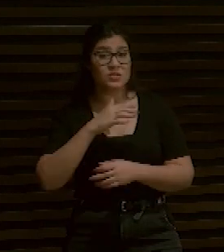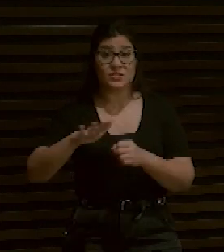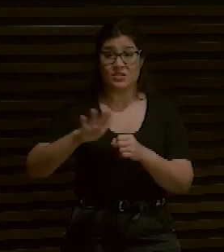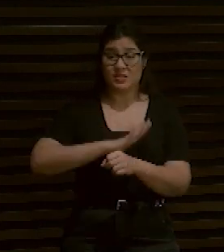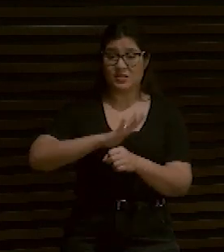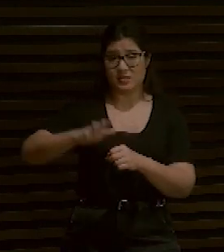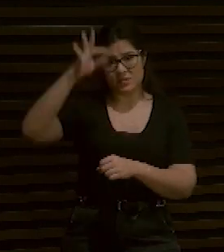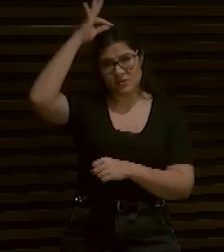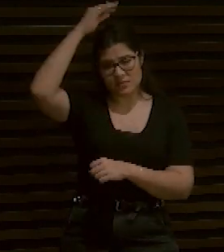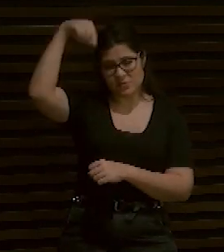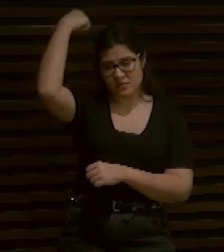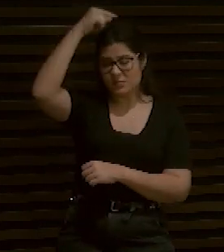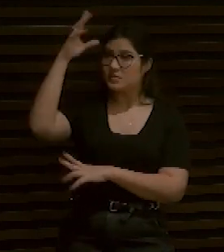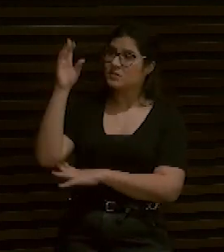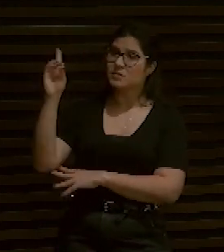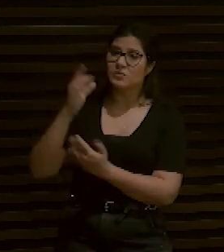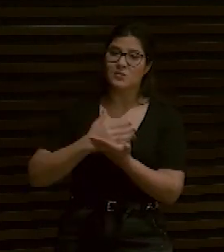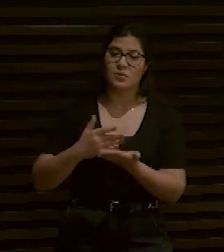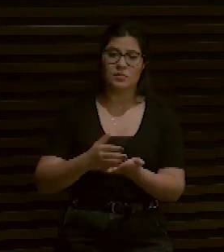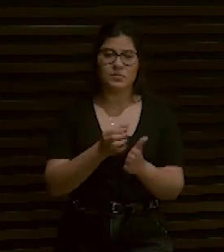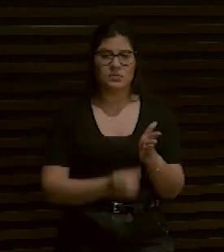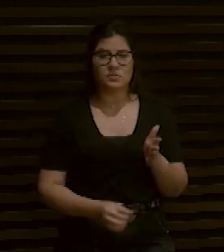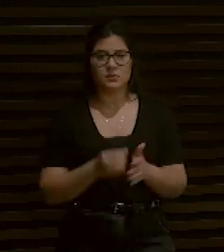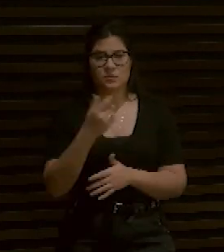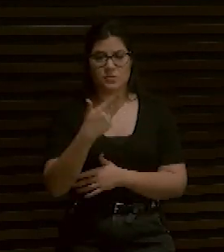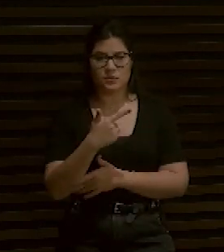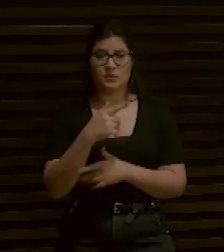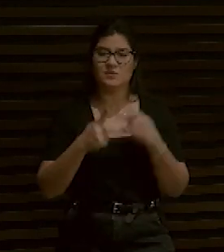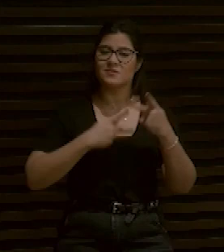de Deus. Ele começa este capítulo 2 falando assim: